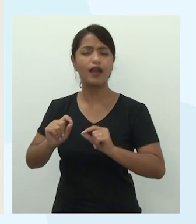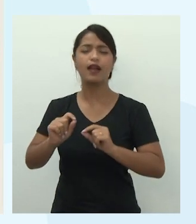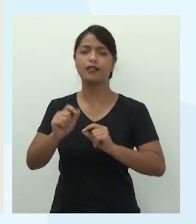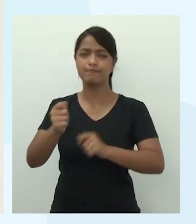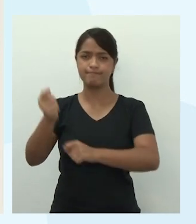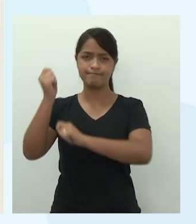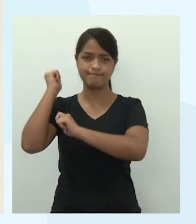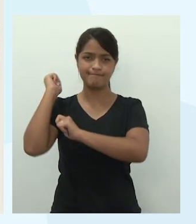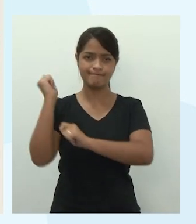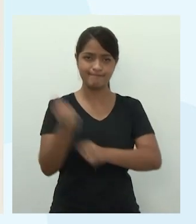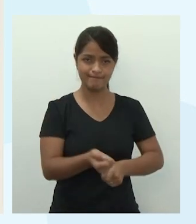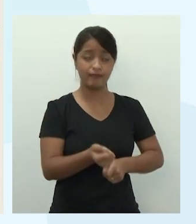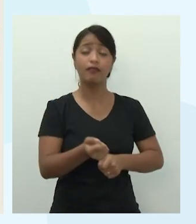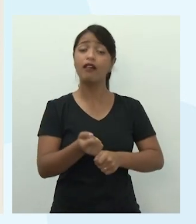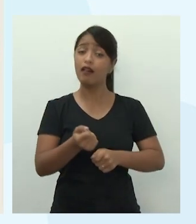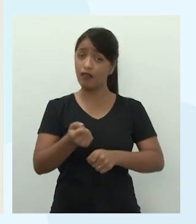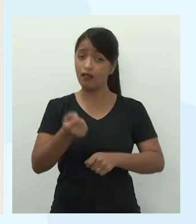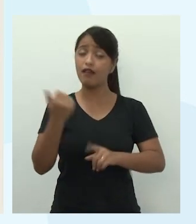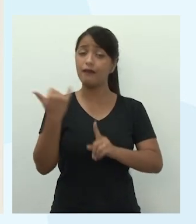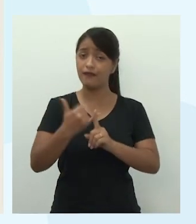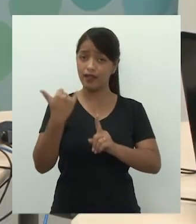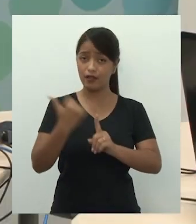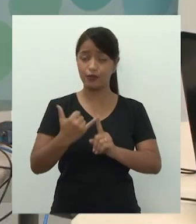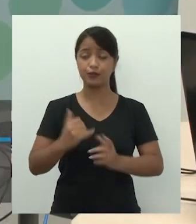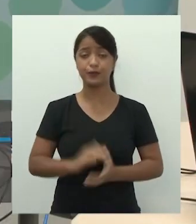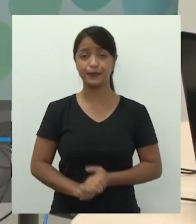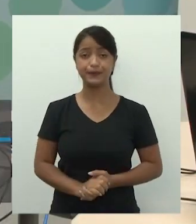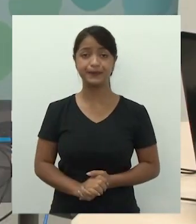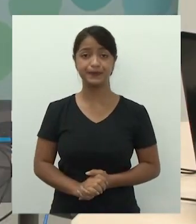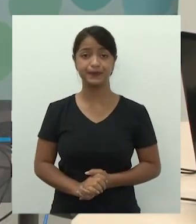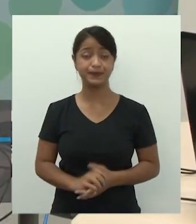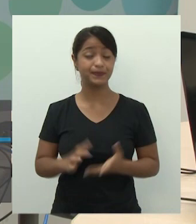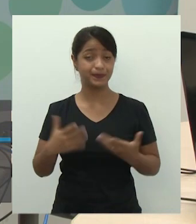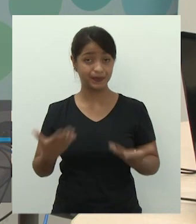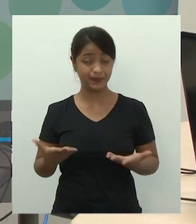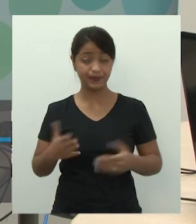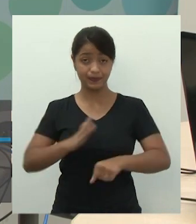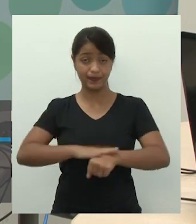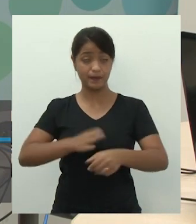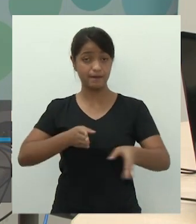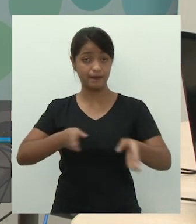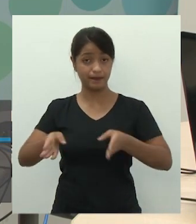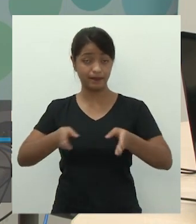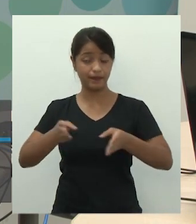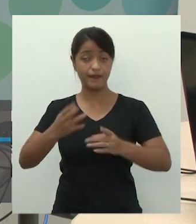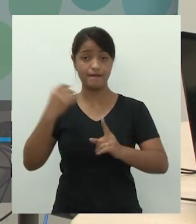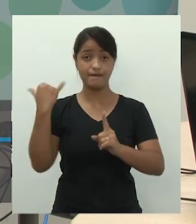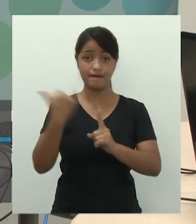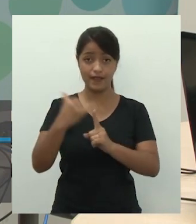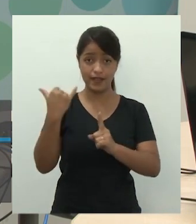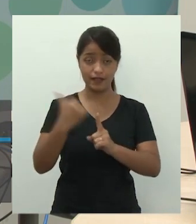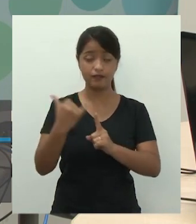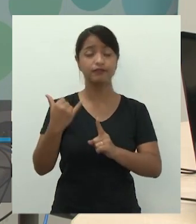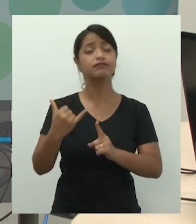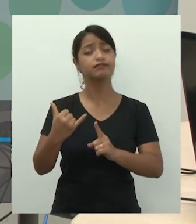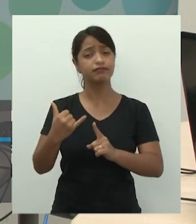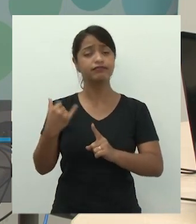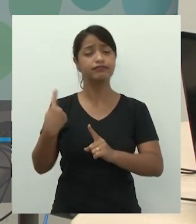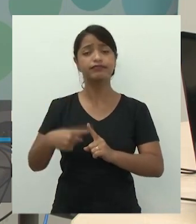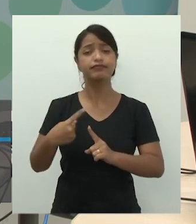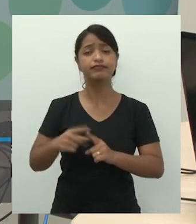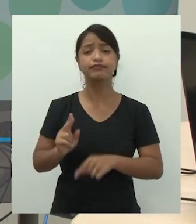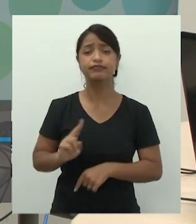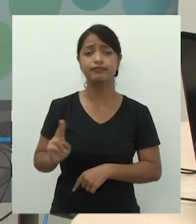instrumento de metal. Então, com a Idade dos Metais, né, ela justamente recebe esse nome porque